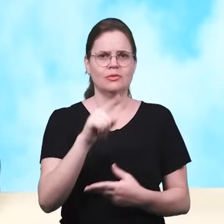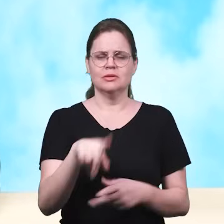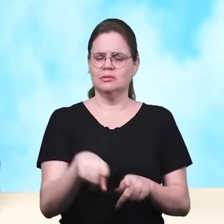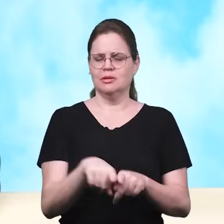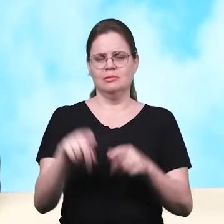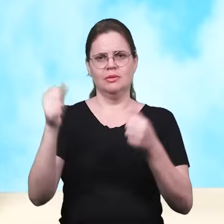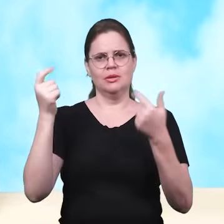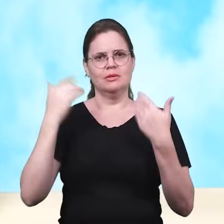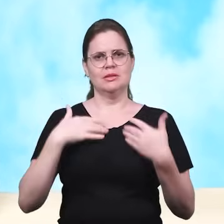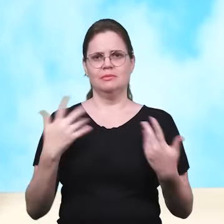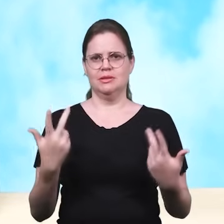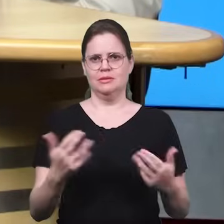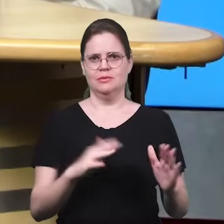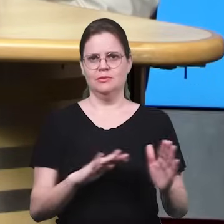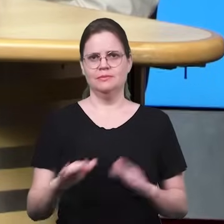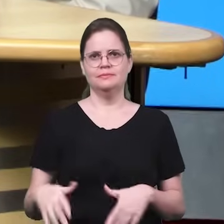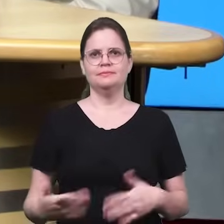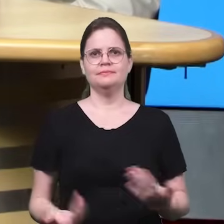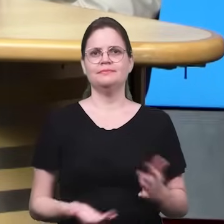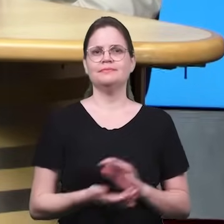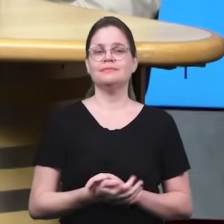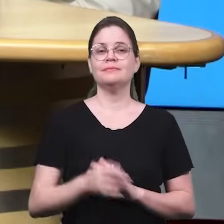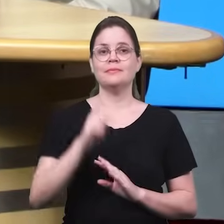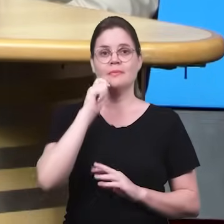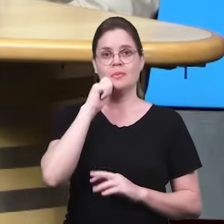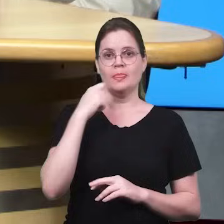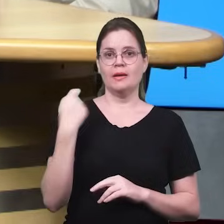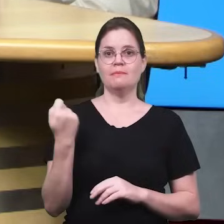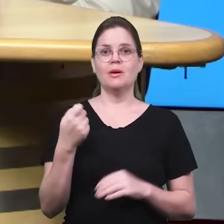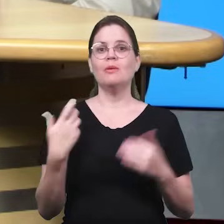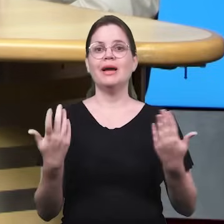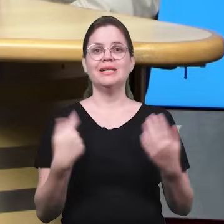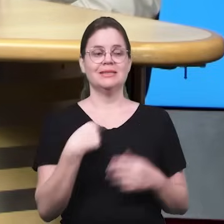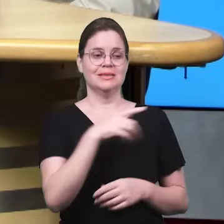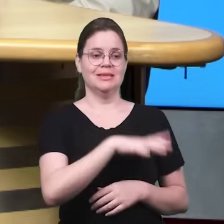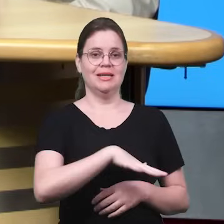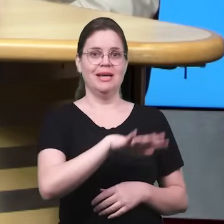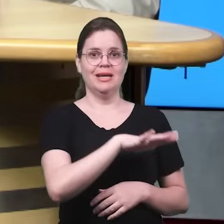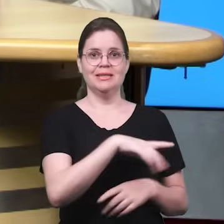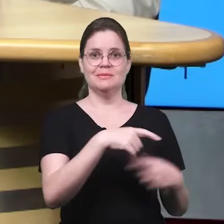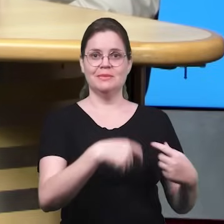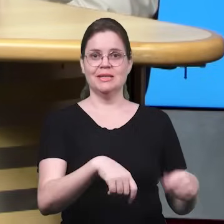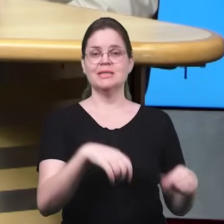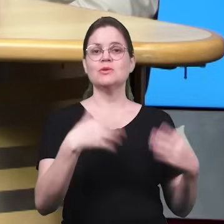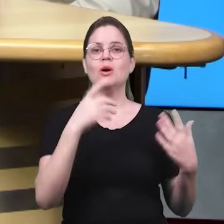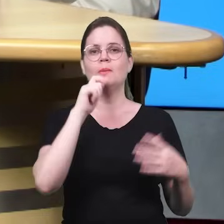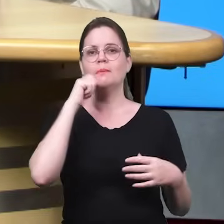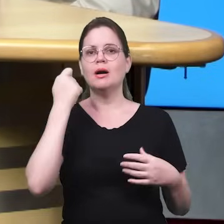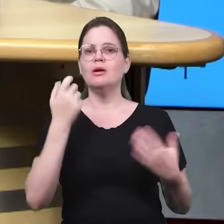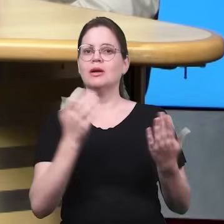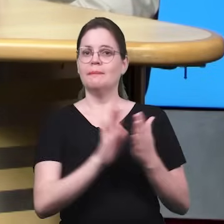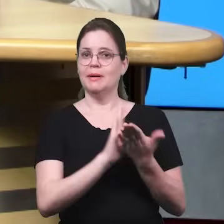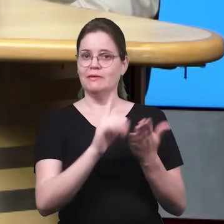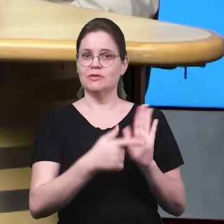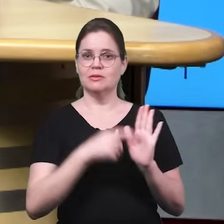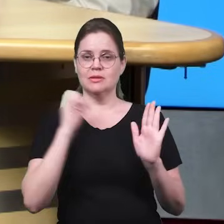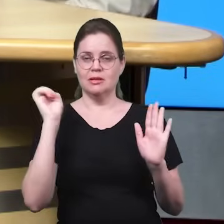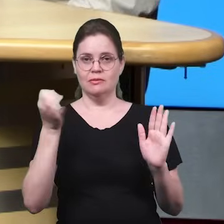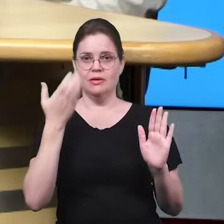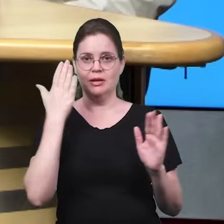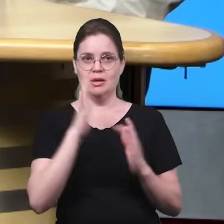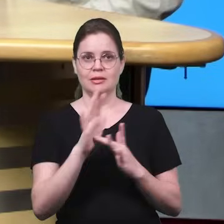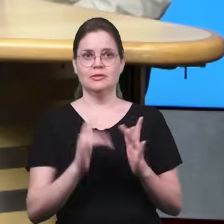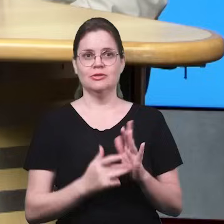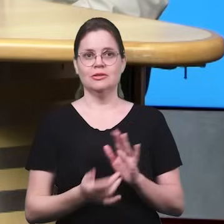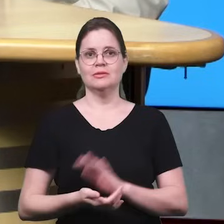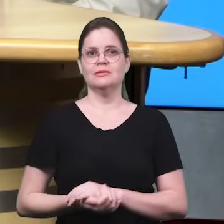o maná. Que pão é esse que a humanidade está precisando? É a palavra de Deus, é Jesus. A palavra de Deus revelada. O profeta...